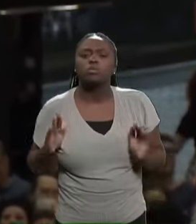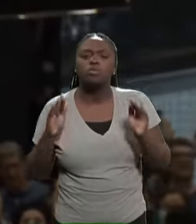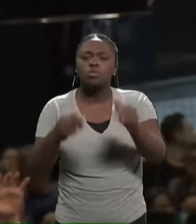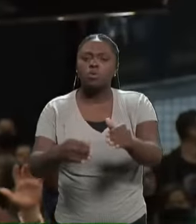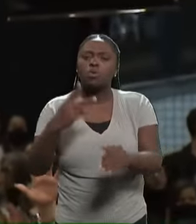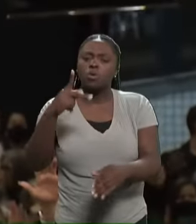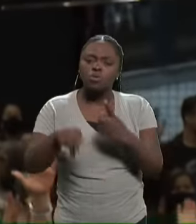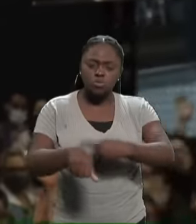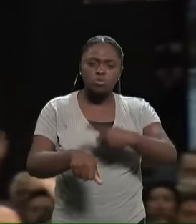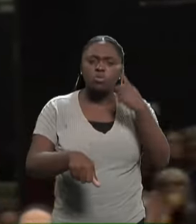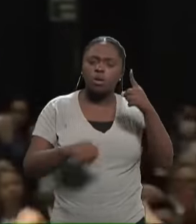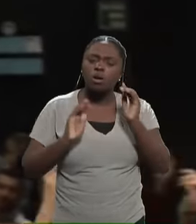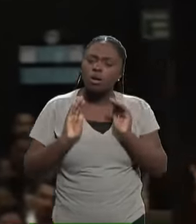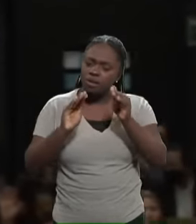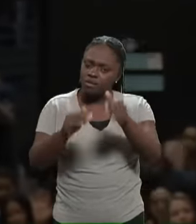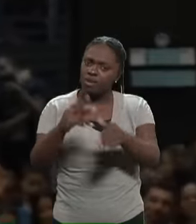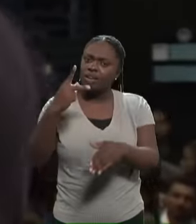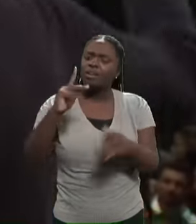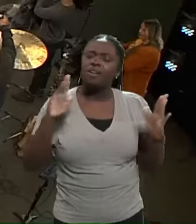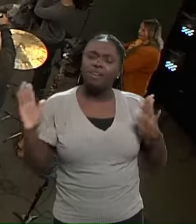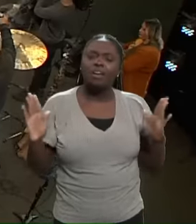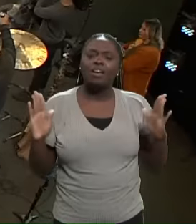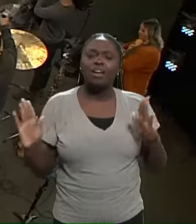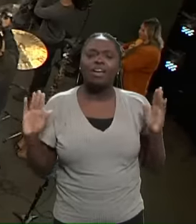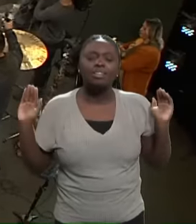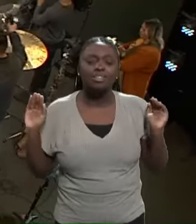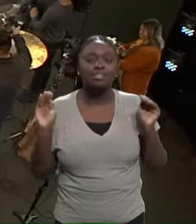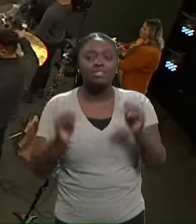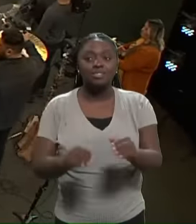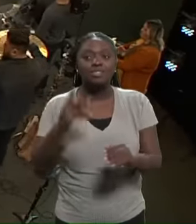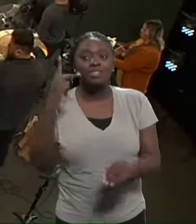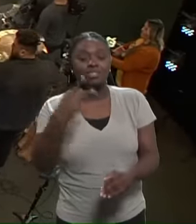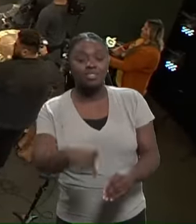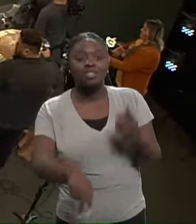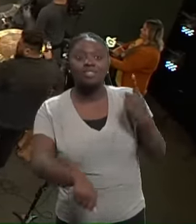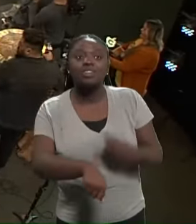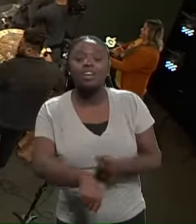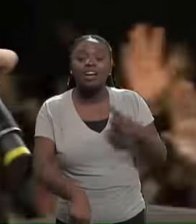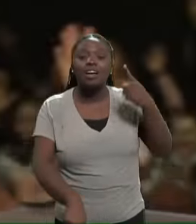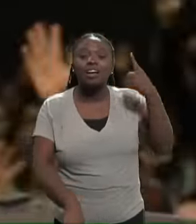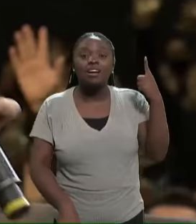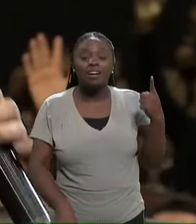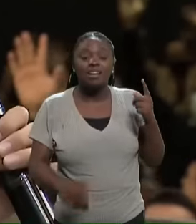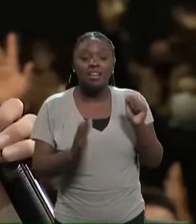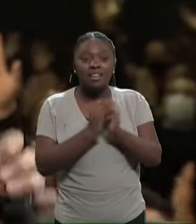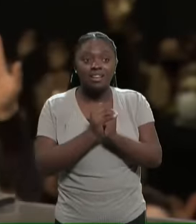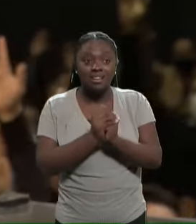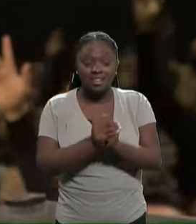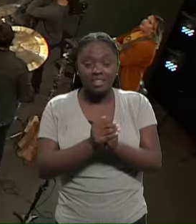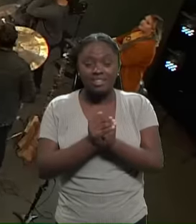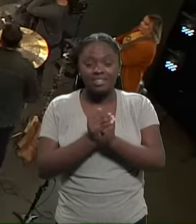tua vez. Chegou a tua hora. Chegou a tua vez. Chegou a tua hora.